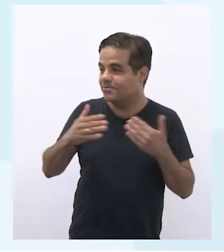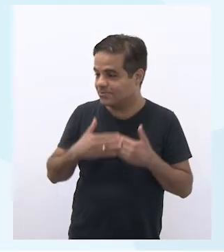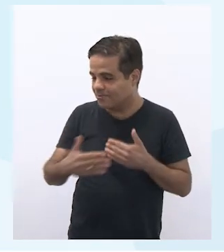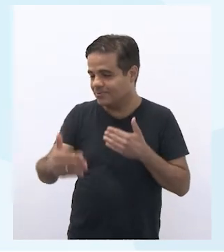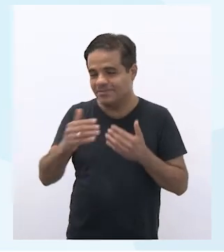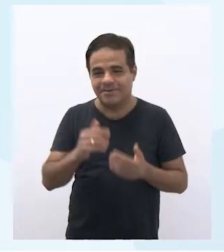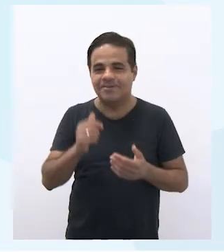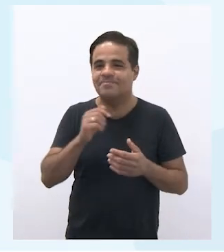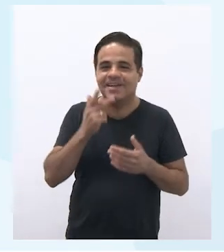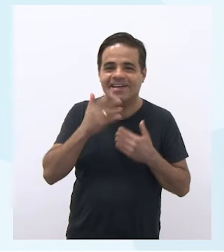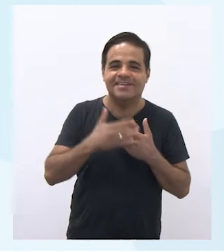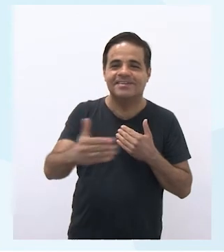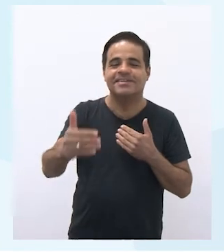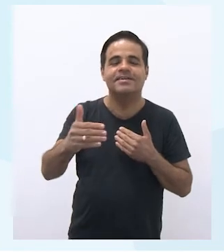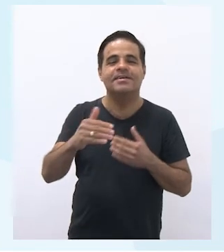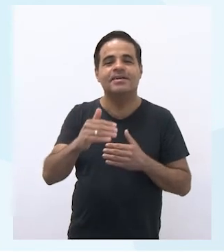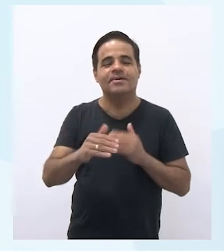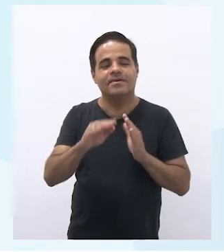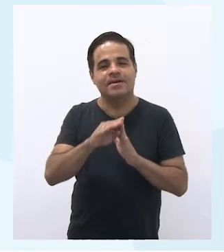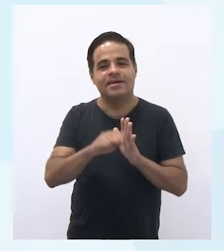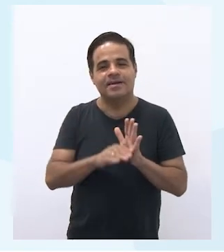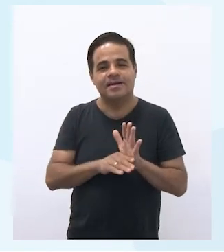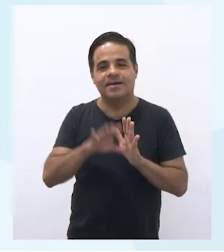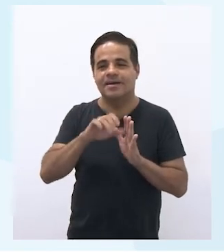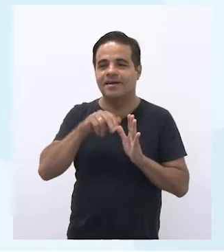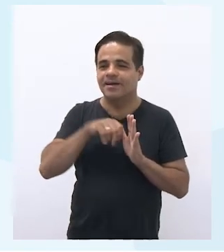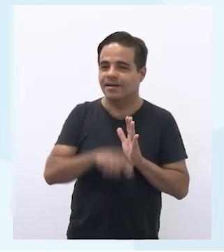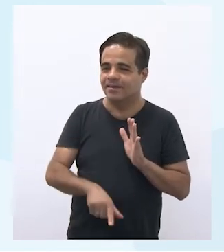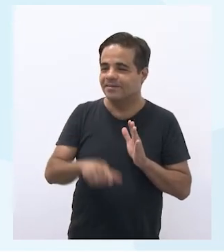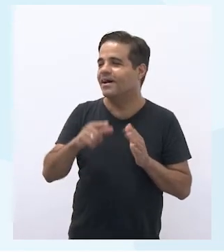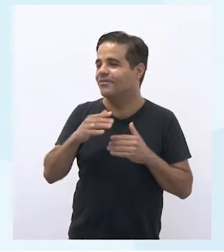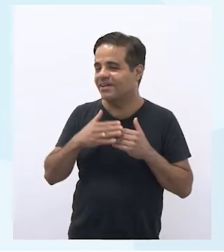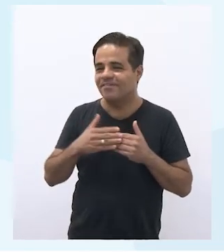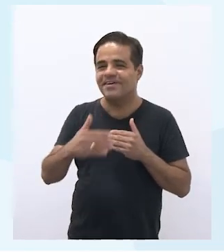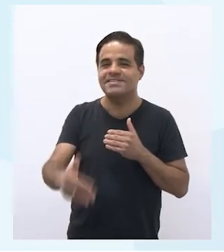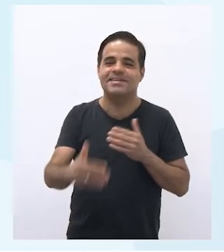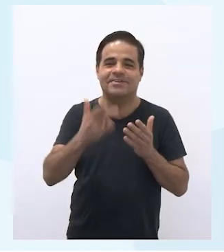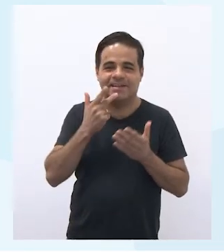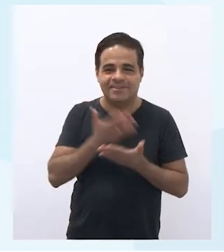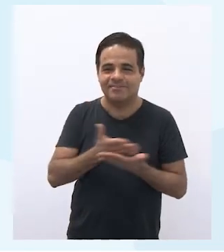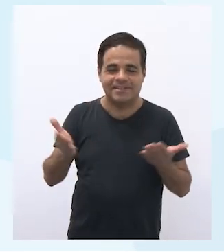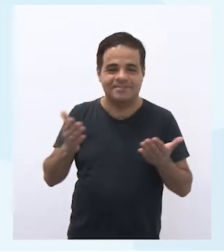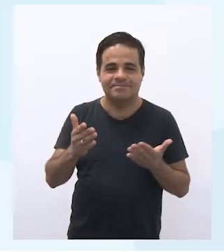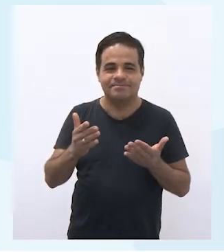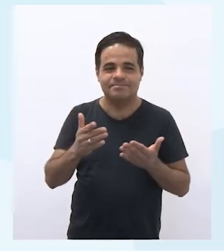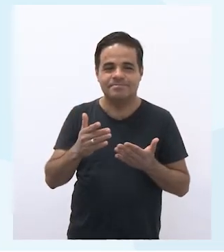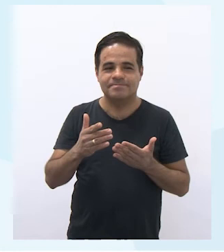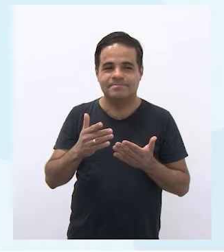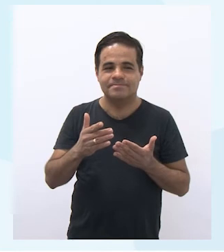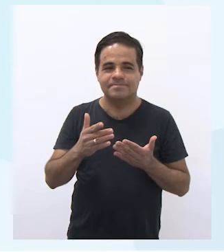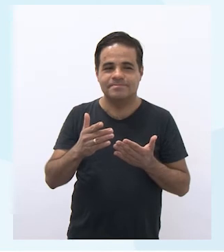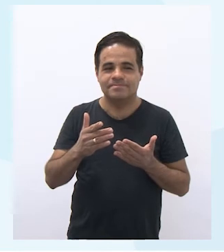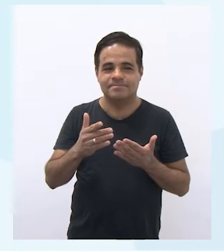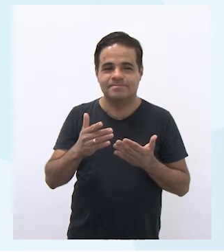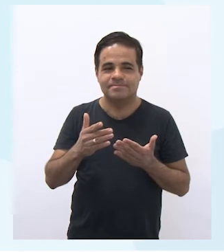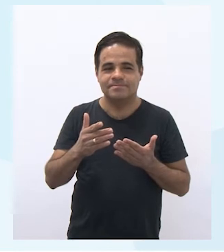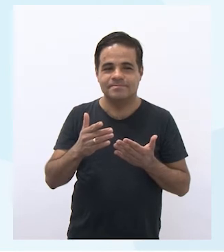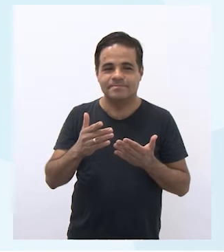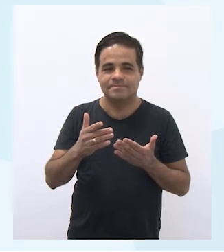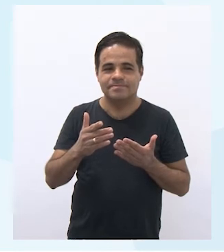o canal Desenvolvimento Profissional do Centro de Mídias de São Paulo, e vocês vão